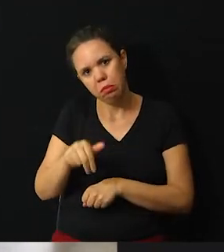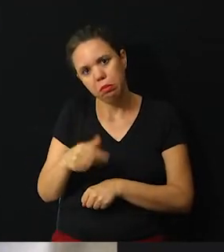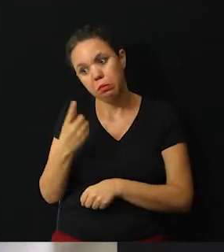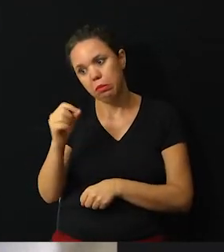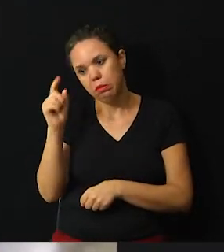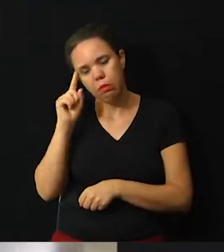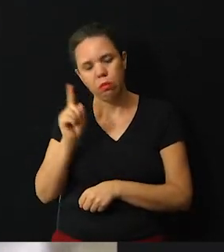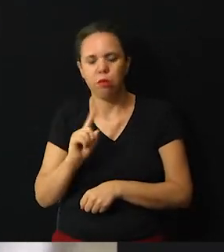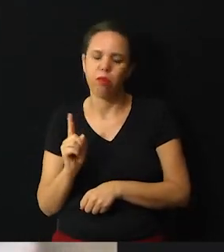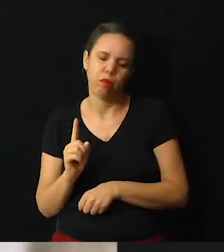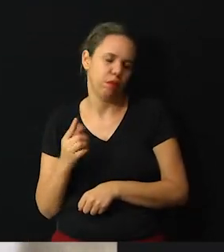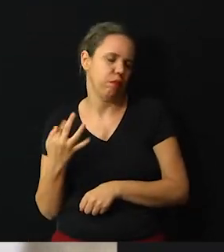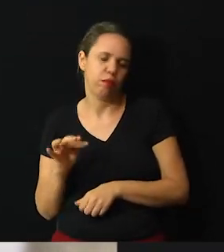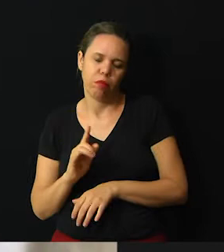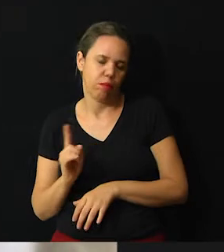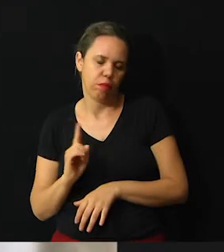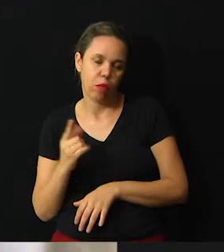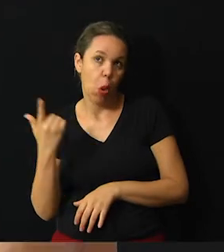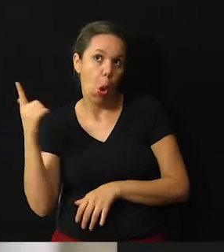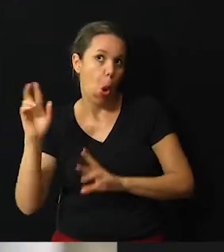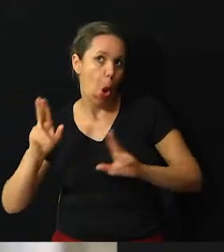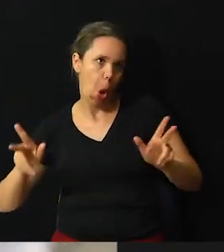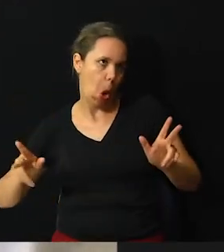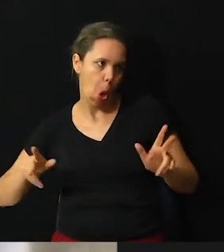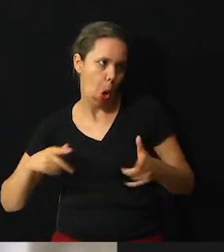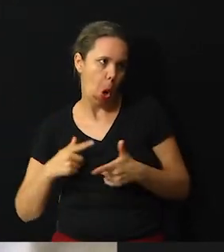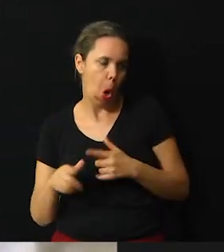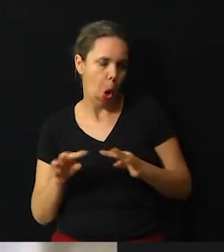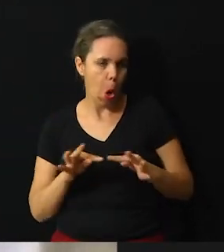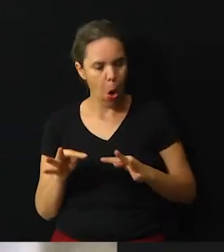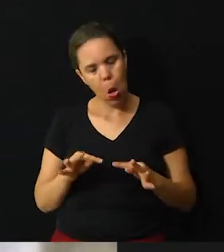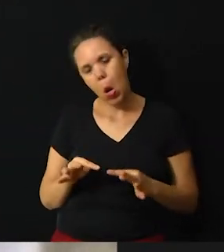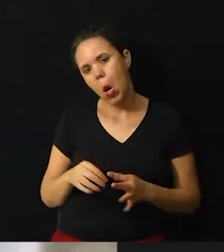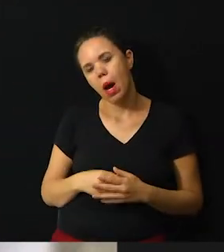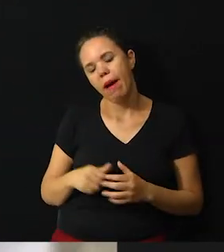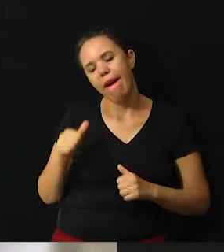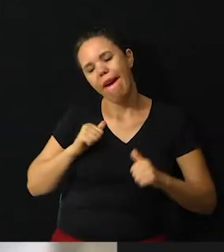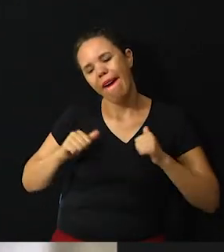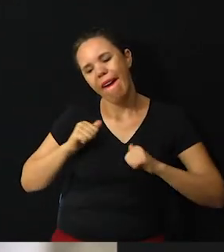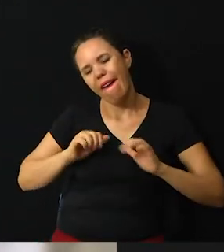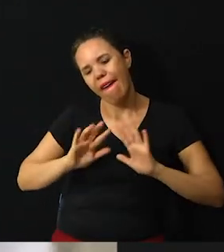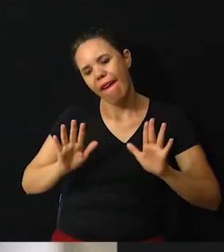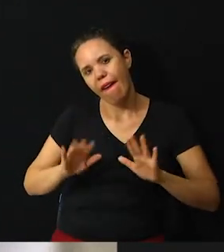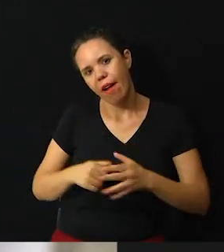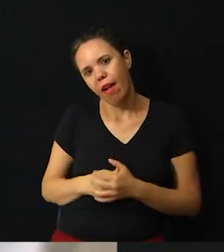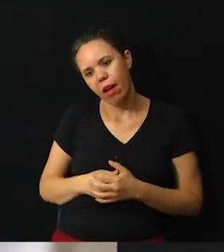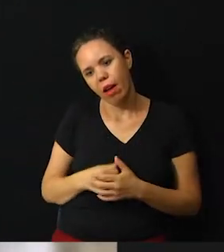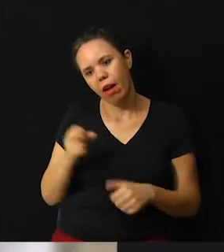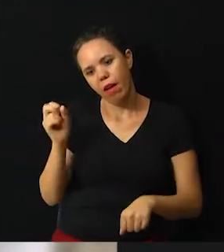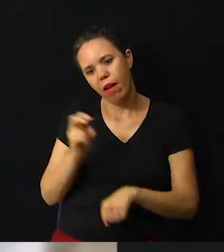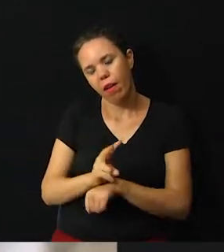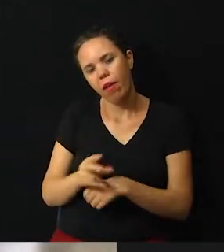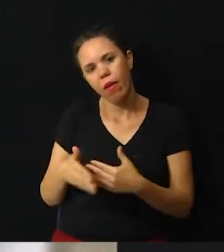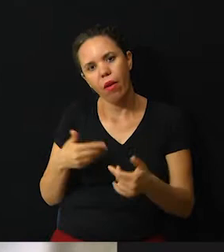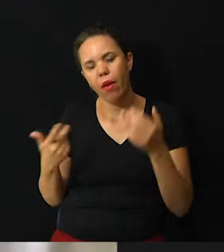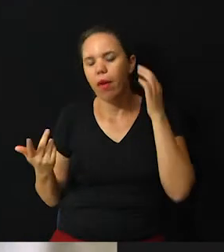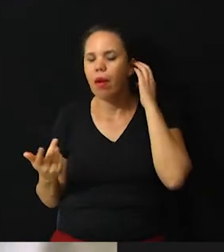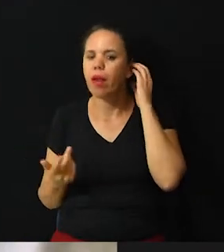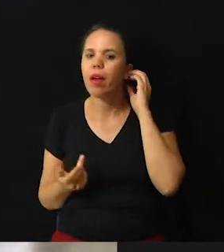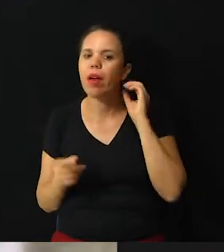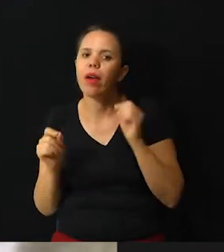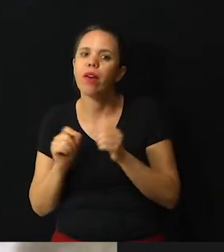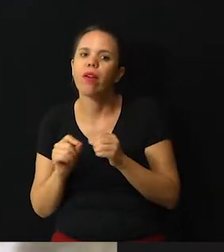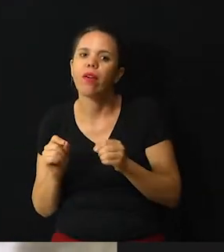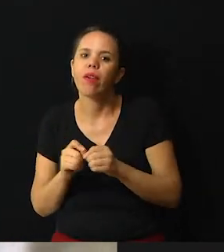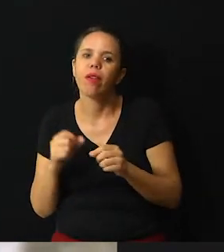dor faz 10 dias. Não, isso não é fibromialgia, isso é alguma outra situação que está te incomodando, né? Você pode estar com uma virose qualquer, ou fez